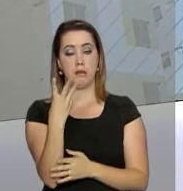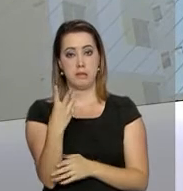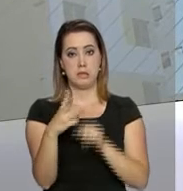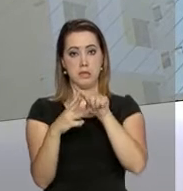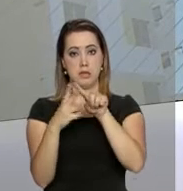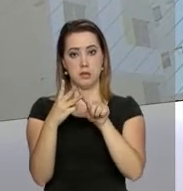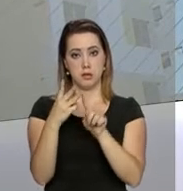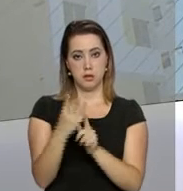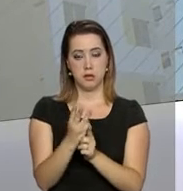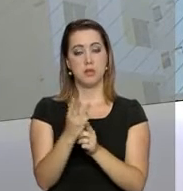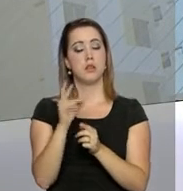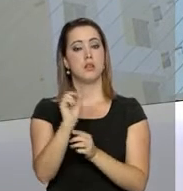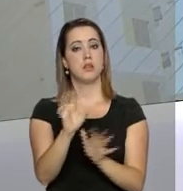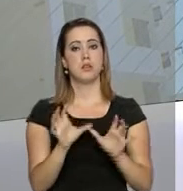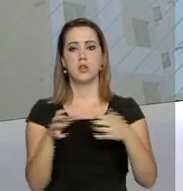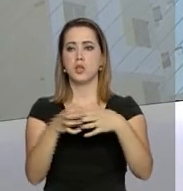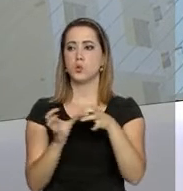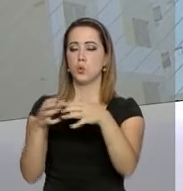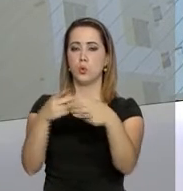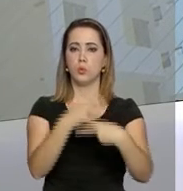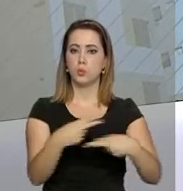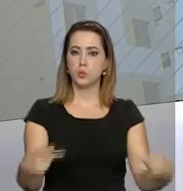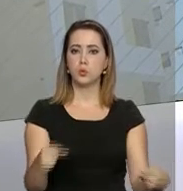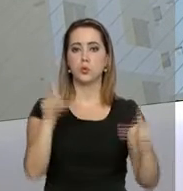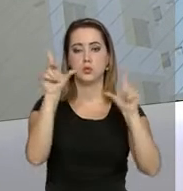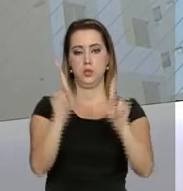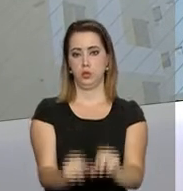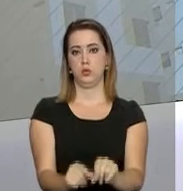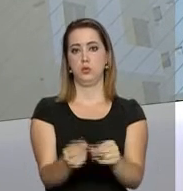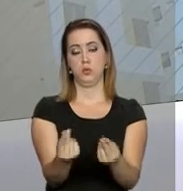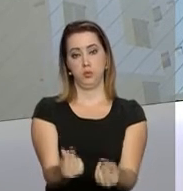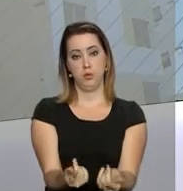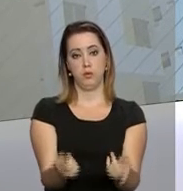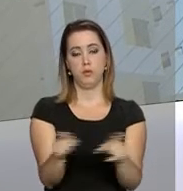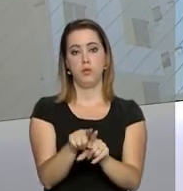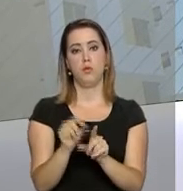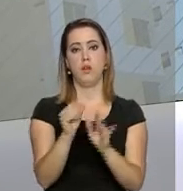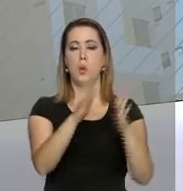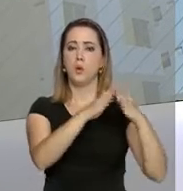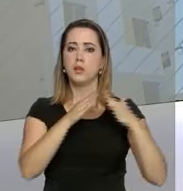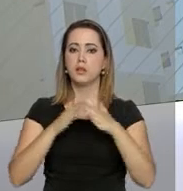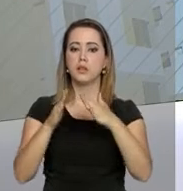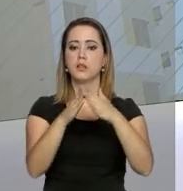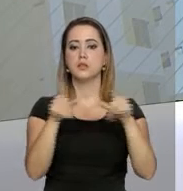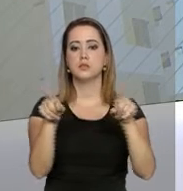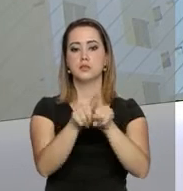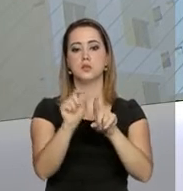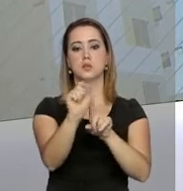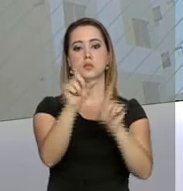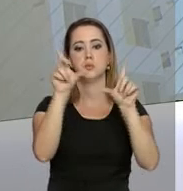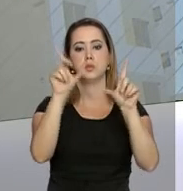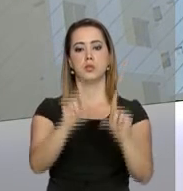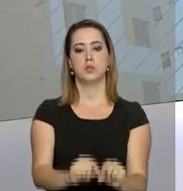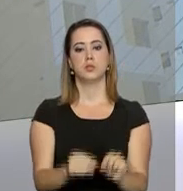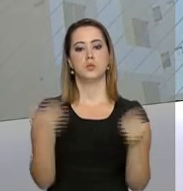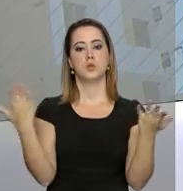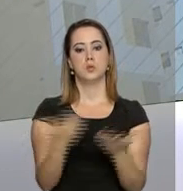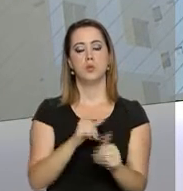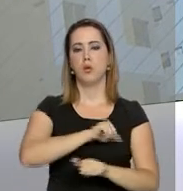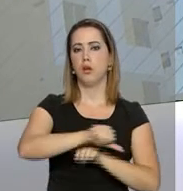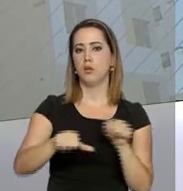produtos e serviços pesquisados apresentaram redução a maior queda foi no grupo habitação que baixou de 0,17 por cento para